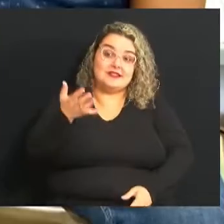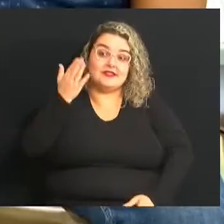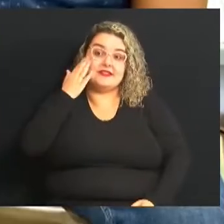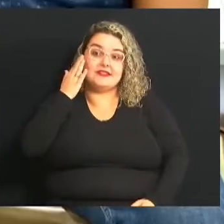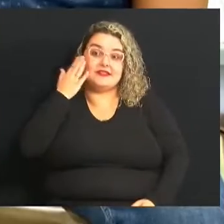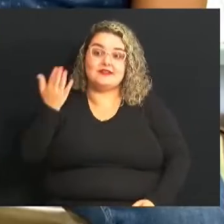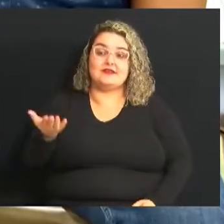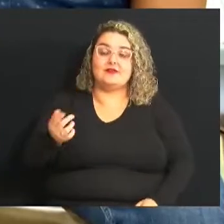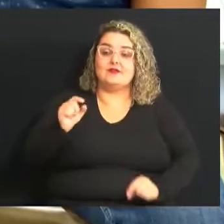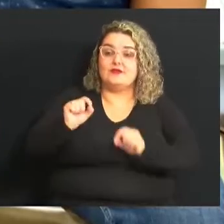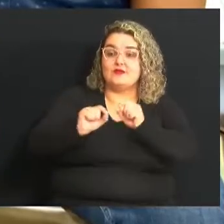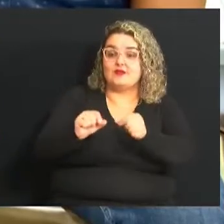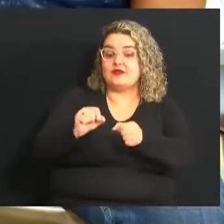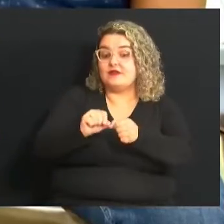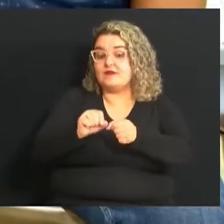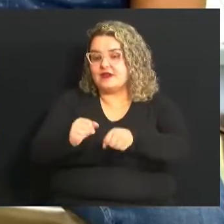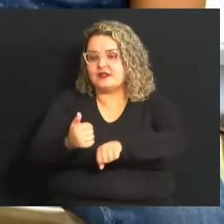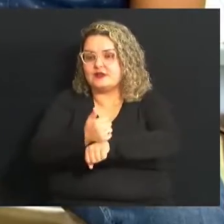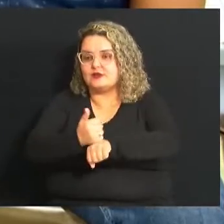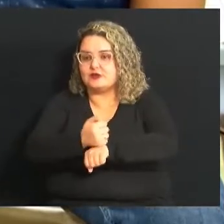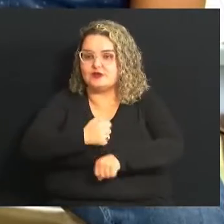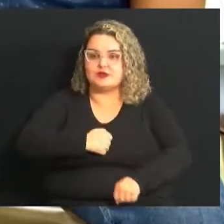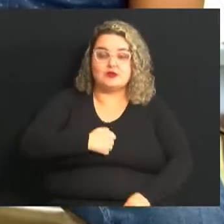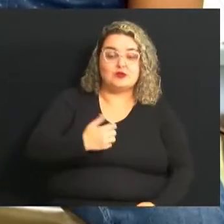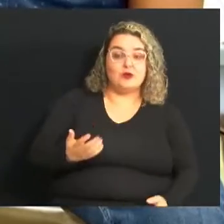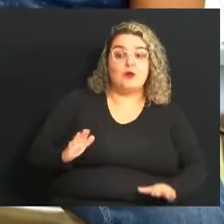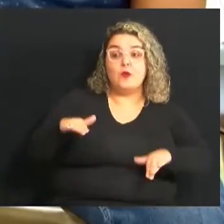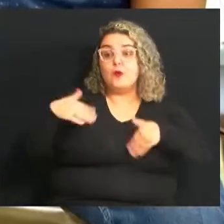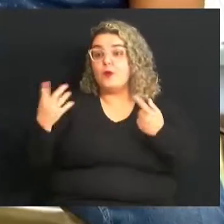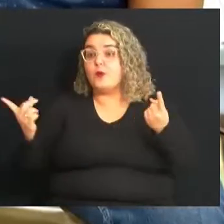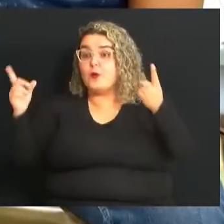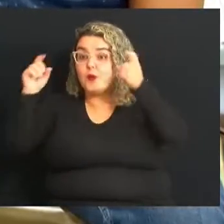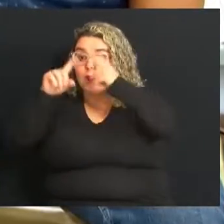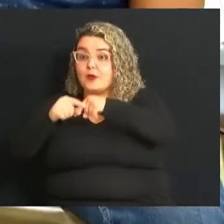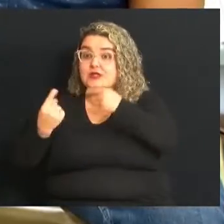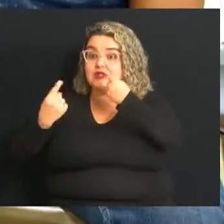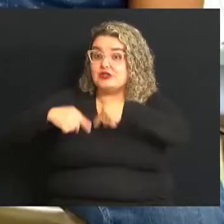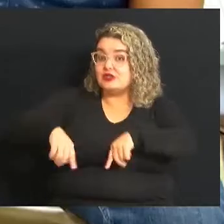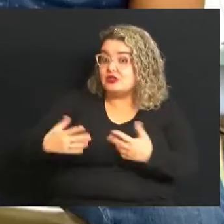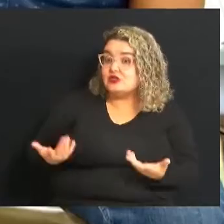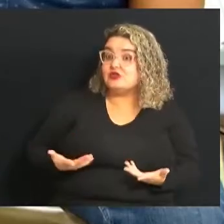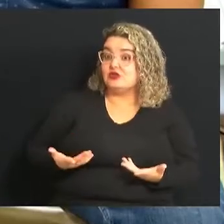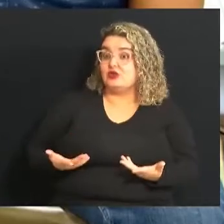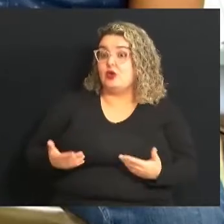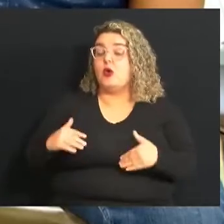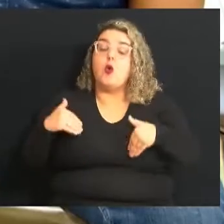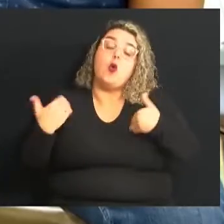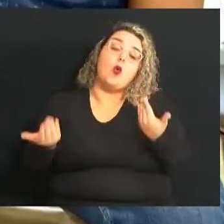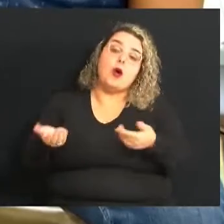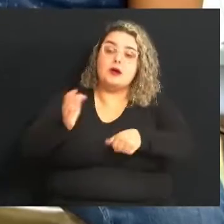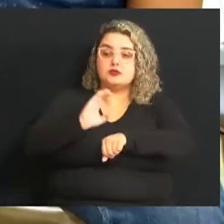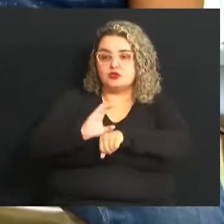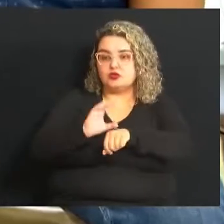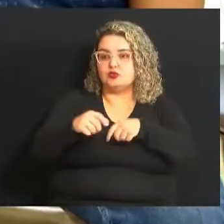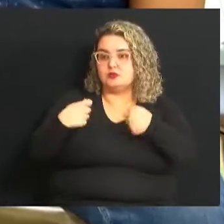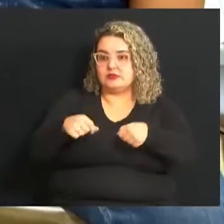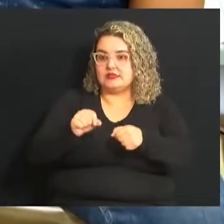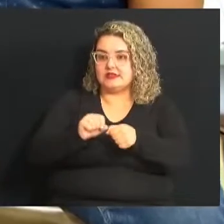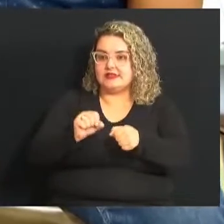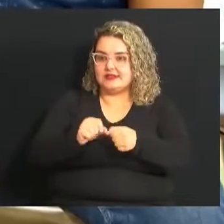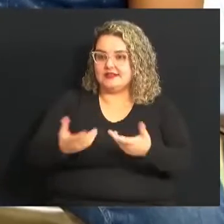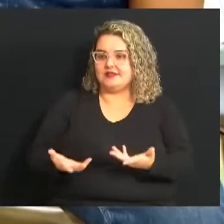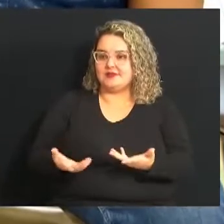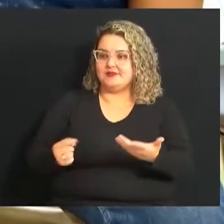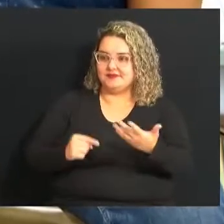o que faz um antropólogo, quais os desafios da profissão, quais os cursos que precisam ser feitos,